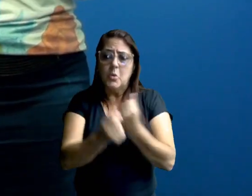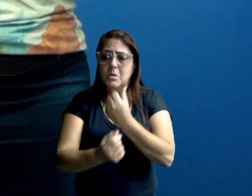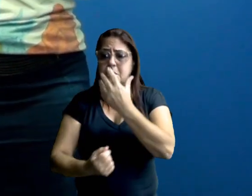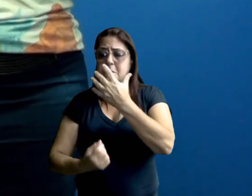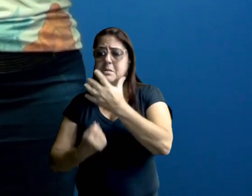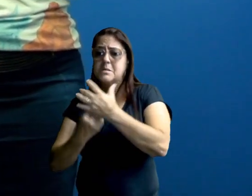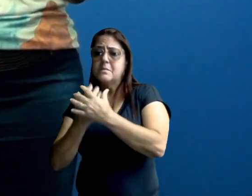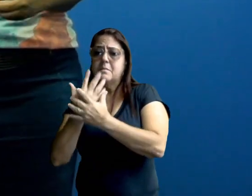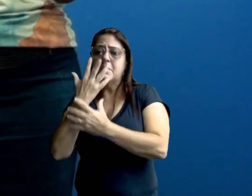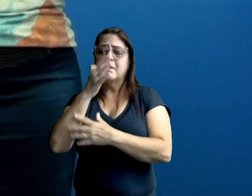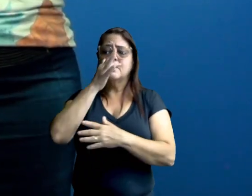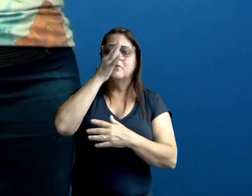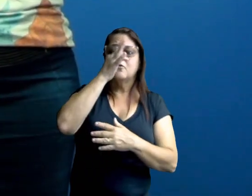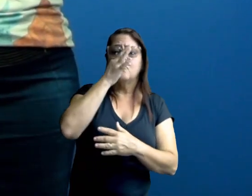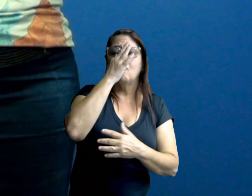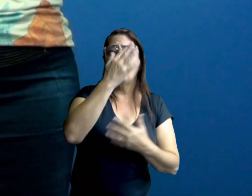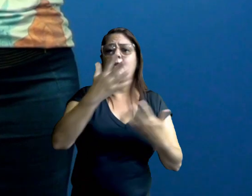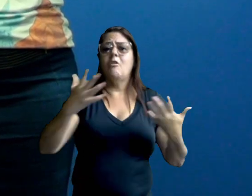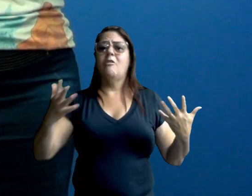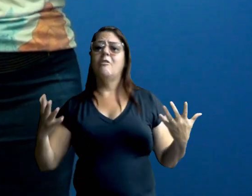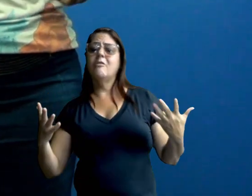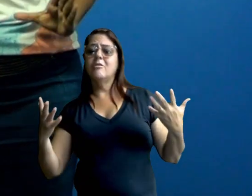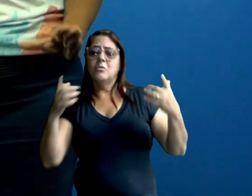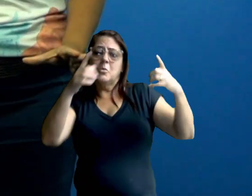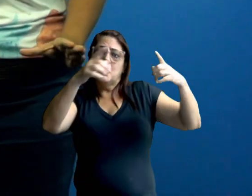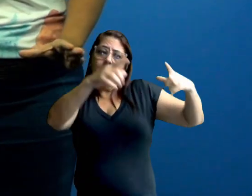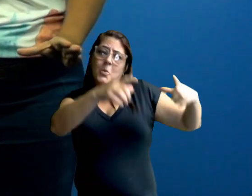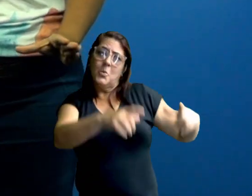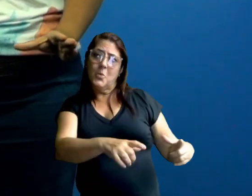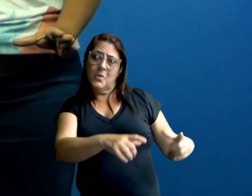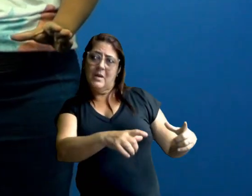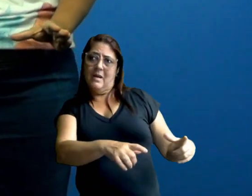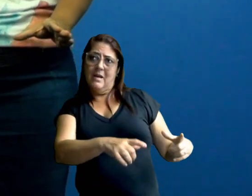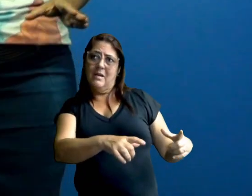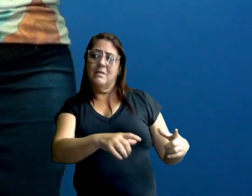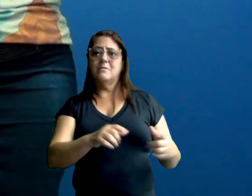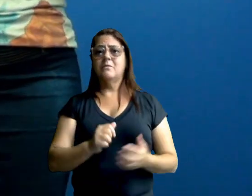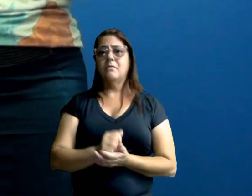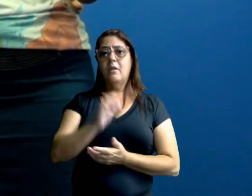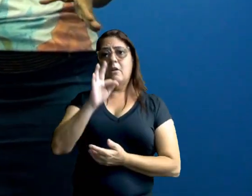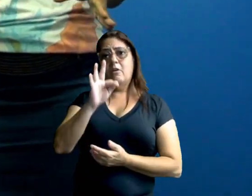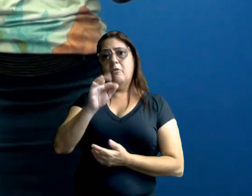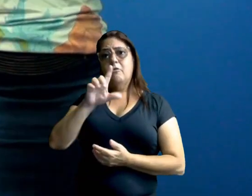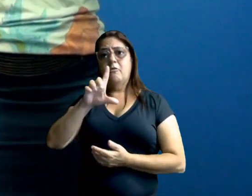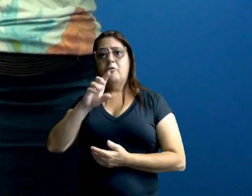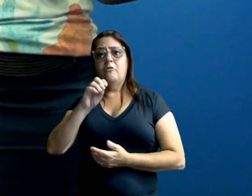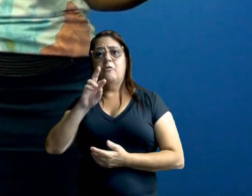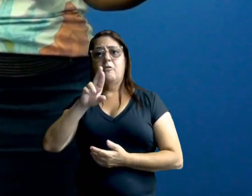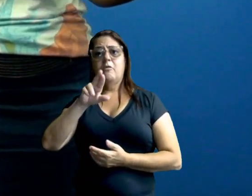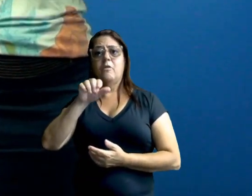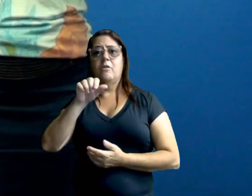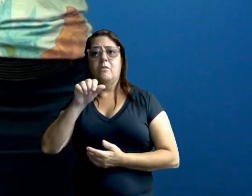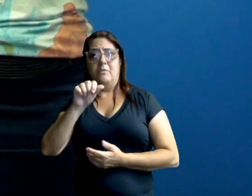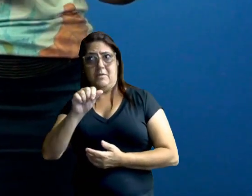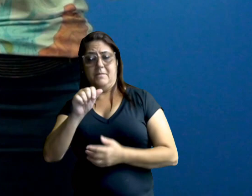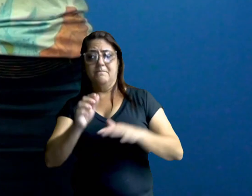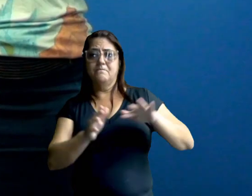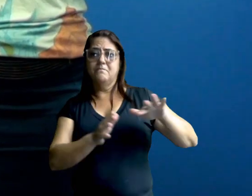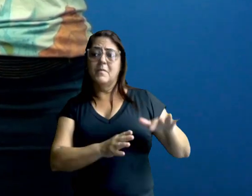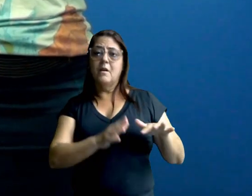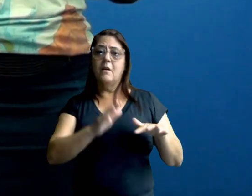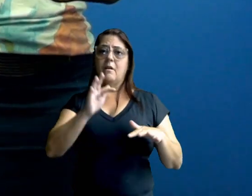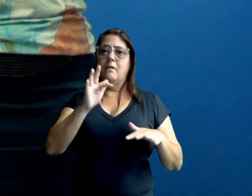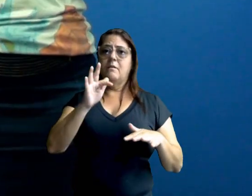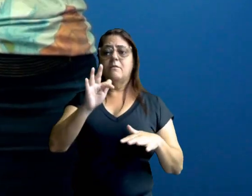plantas, flores, vegetais daquele lugar específico, tá? A flora e a fauna é o conjunto